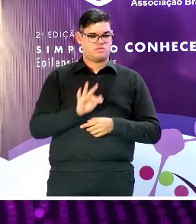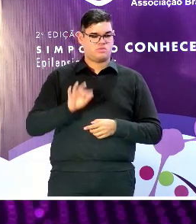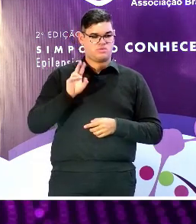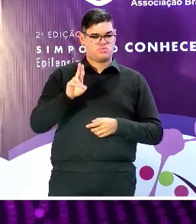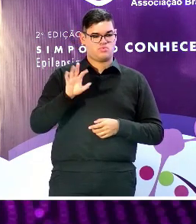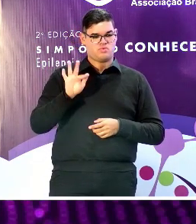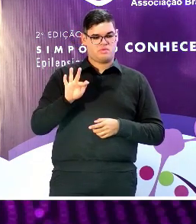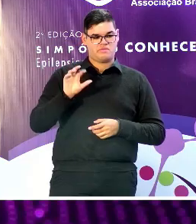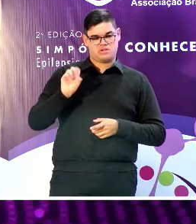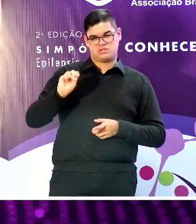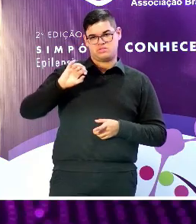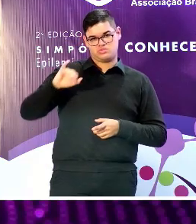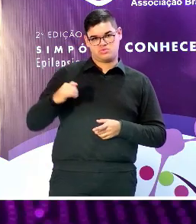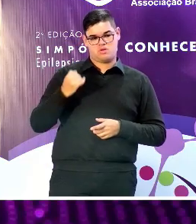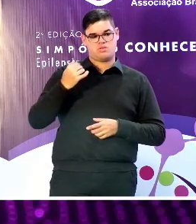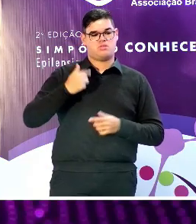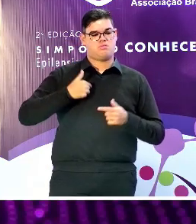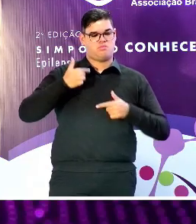trabalho com